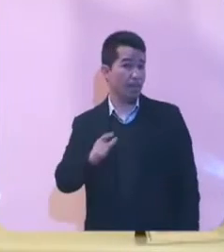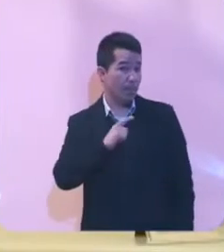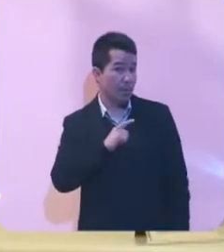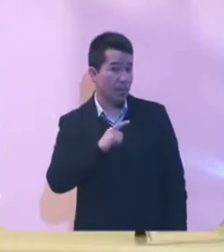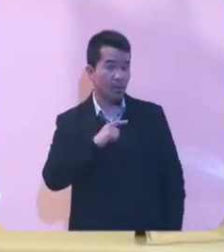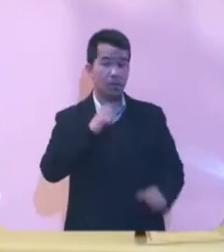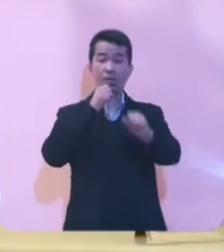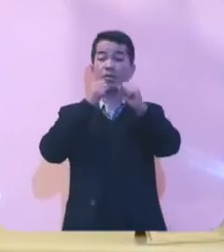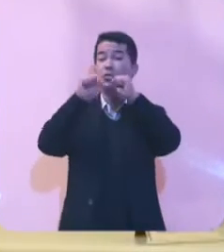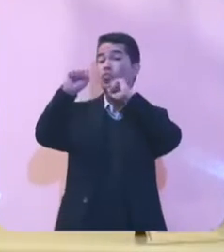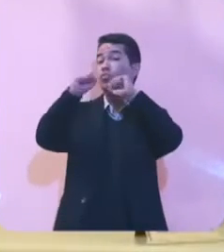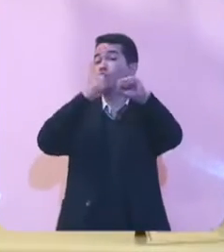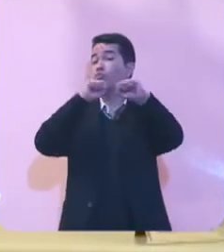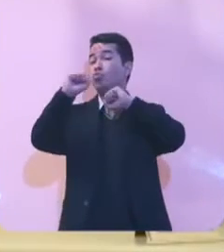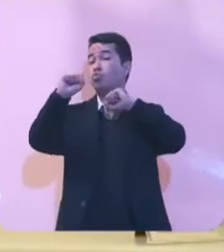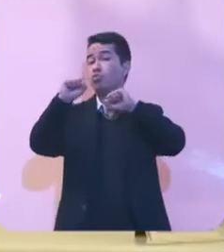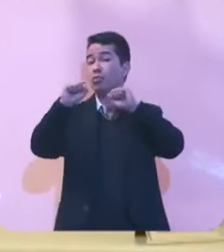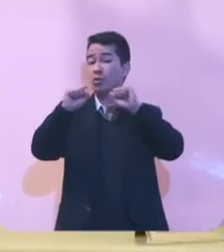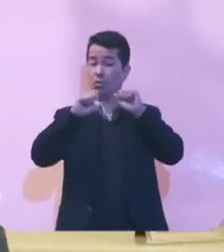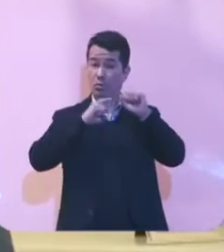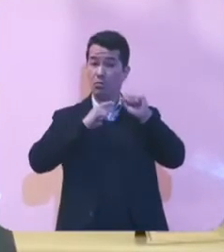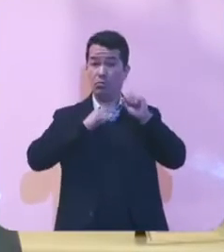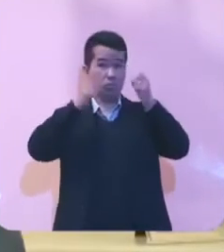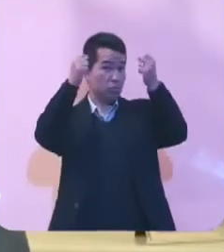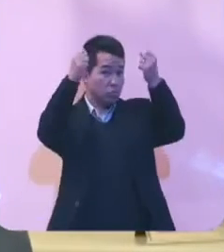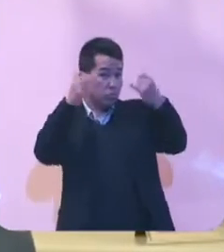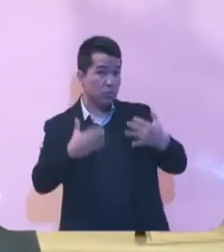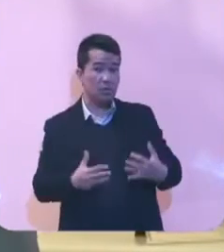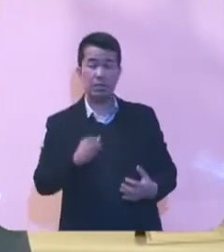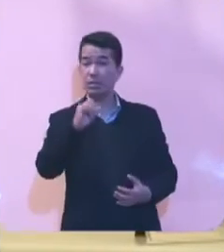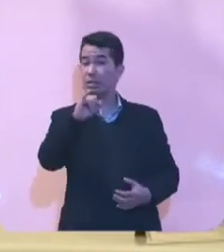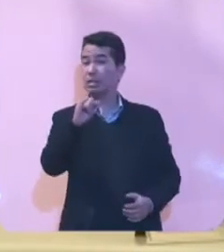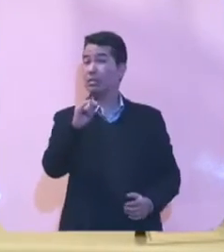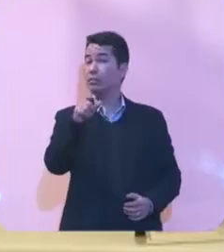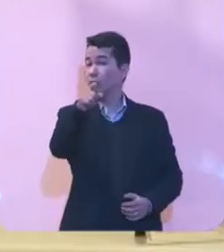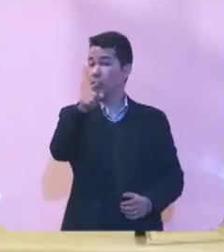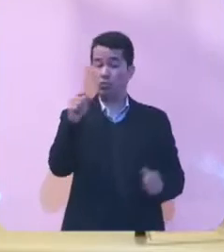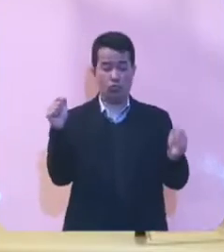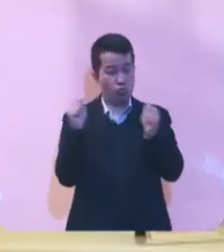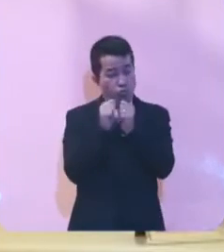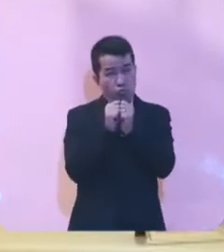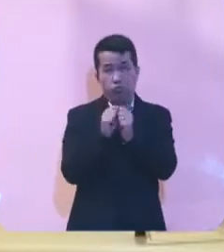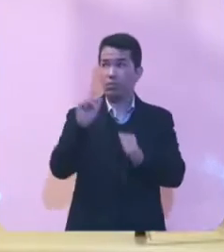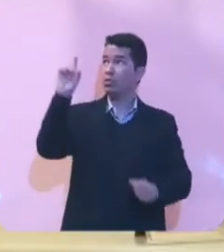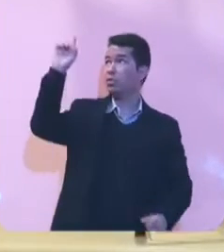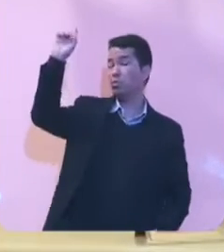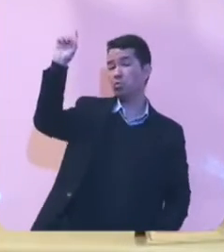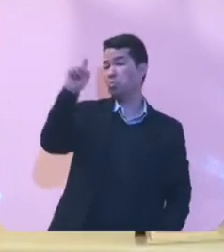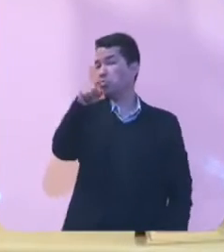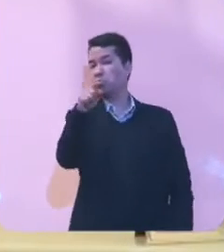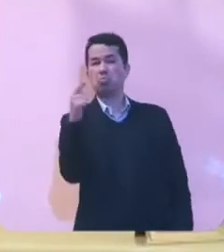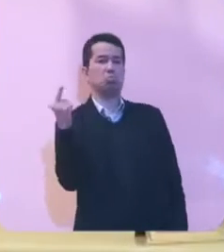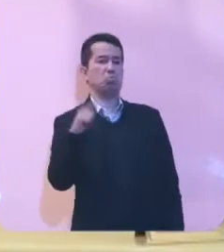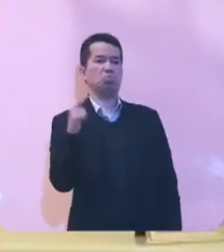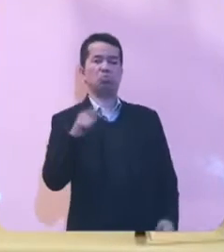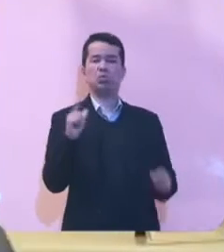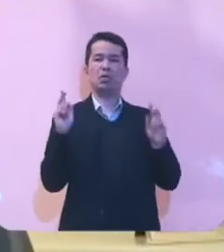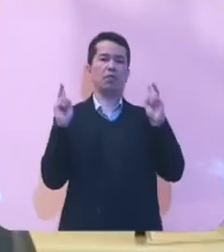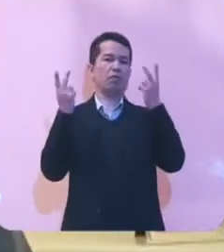Salmo é que não há vitória sem orientação divina. Não há vitória sem um compromisso